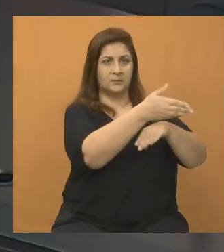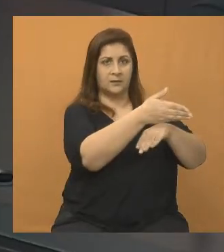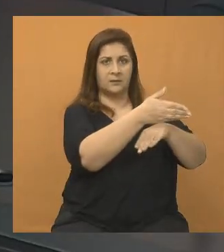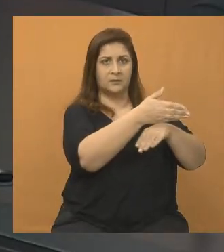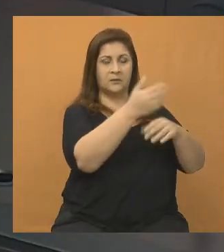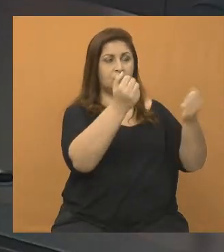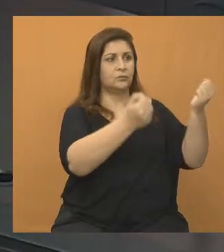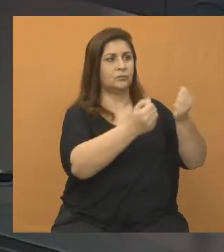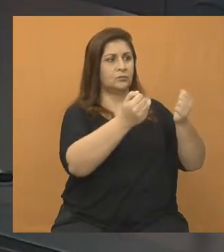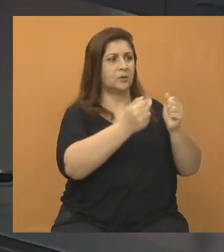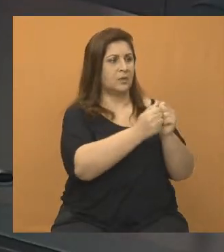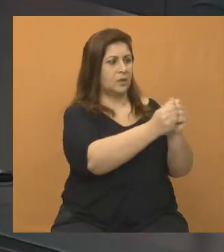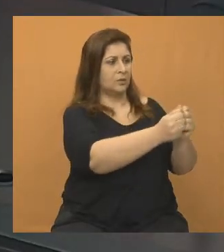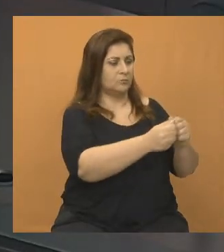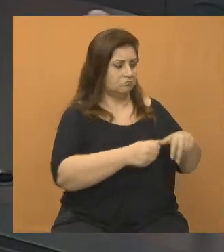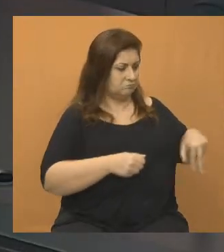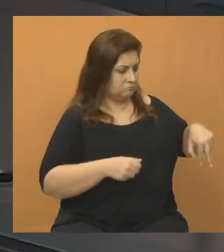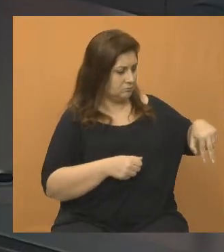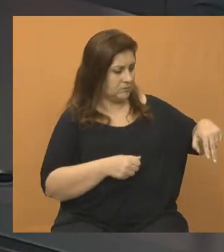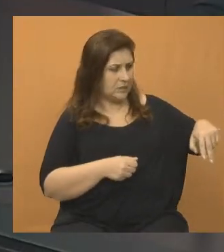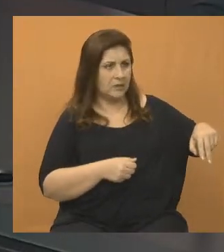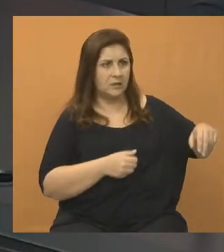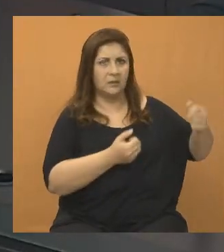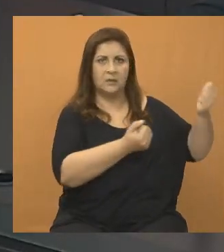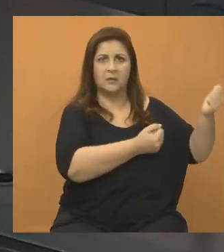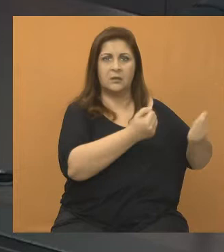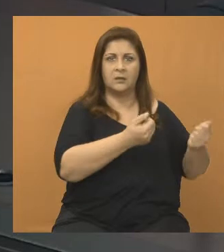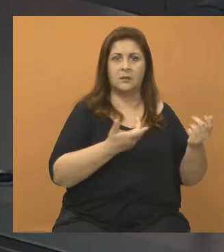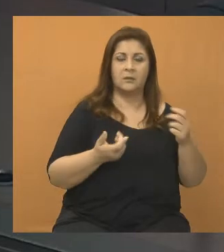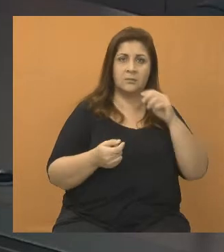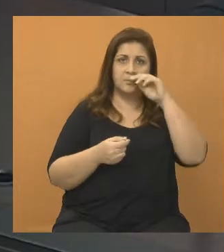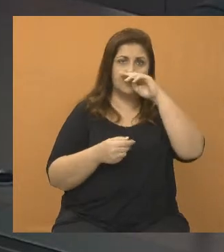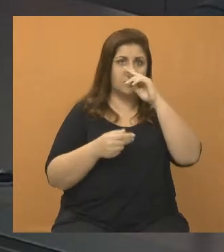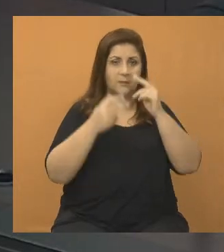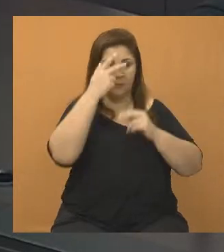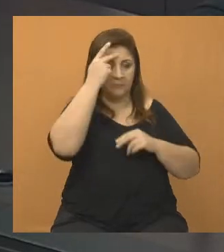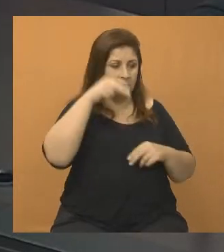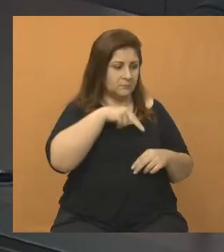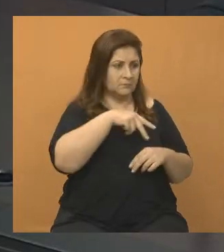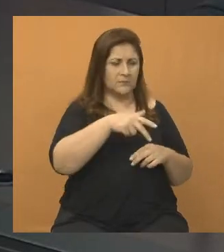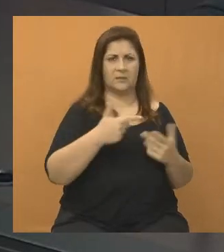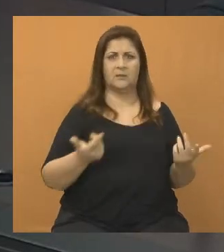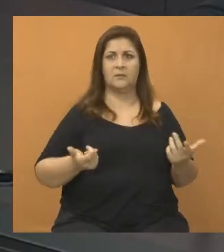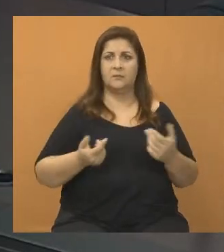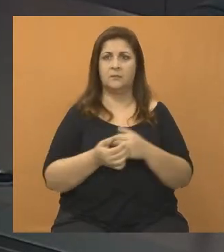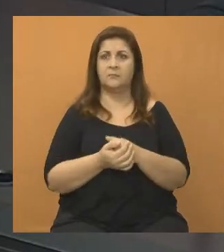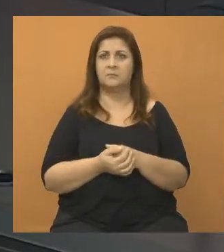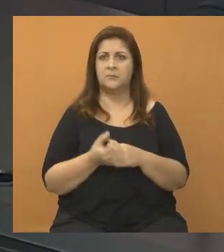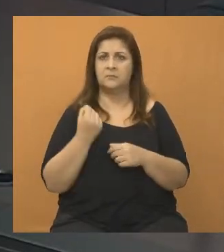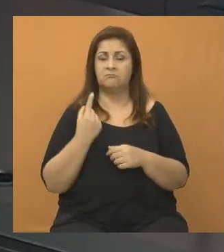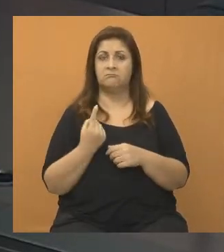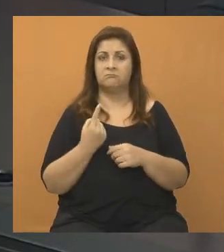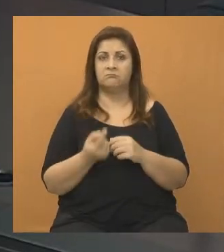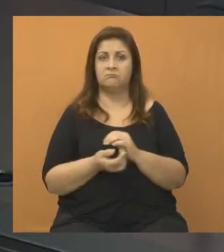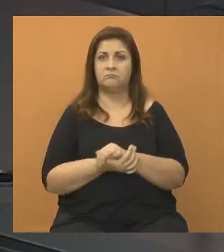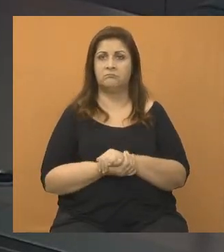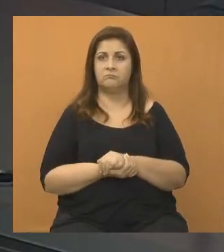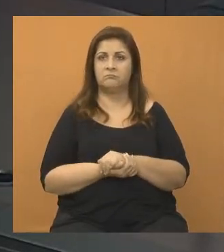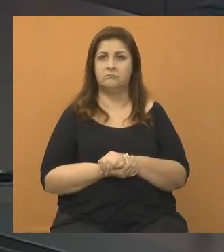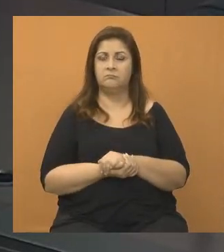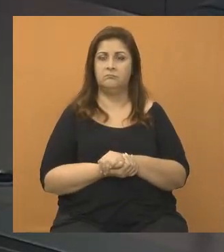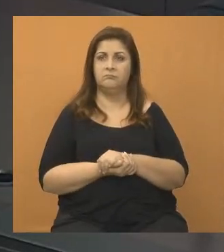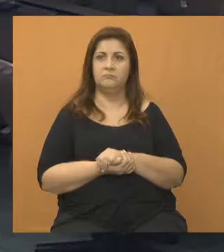tá? Com carro, com viatura, enfim, né? É um negócio muito estranho, não é não?